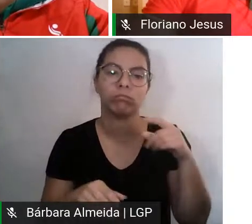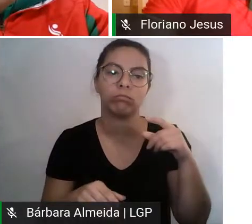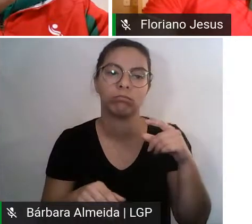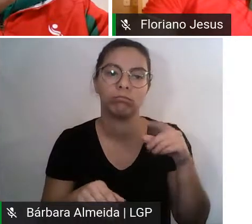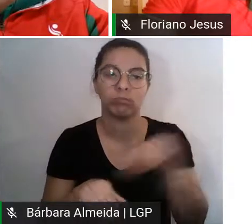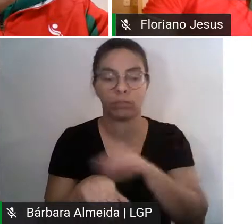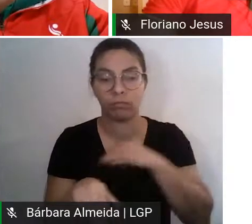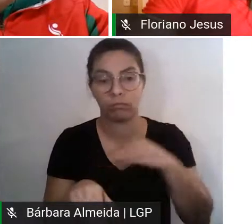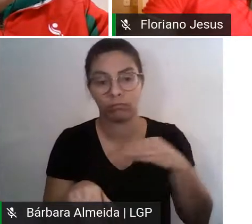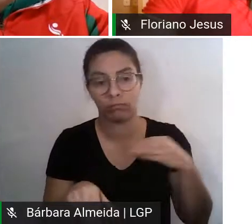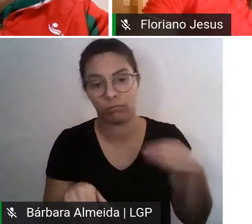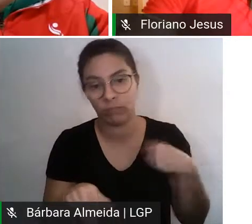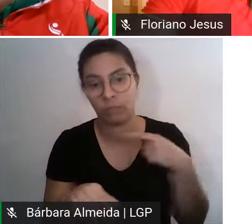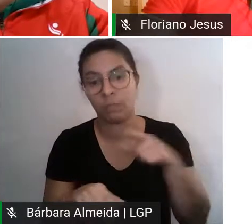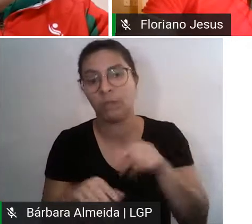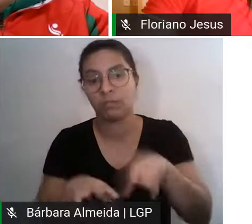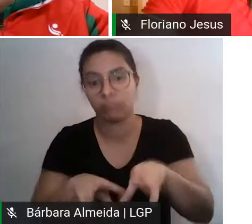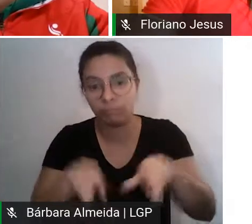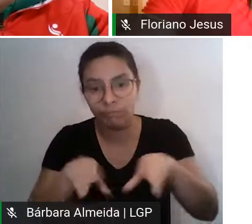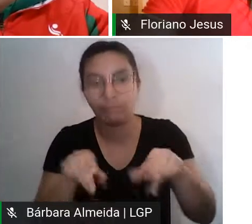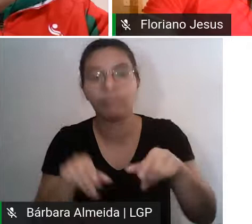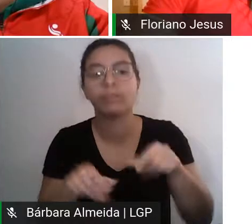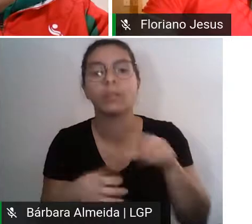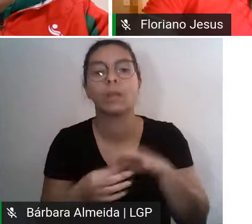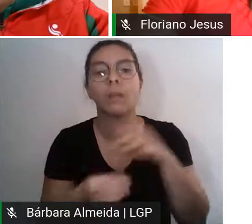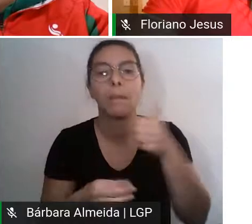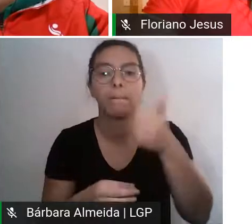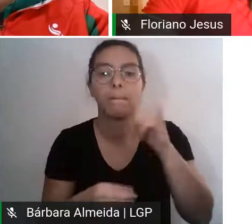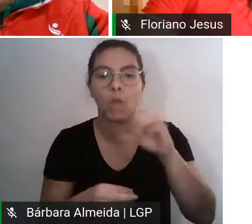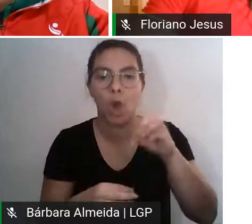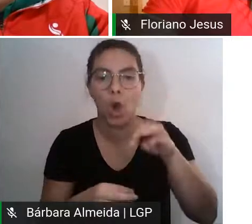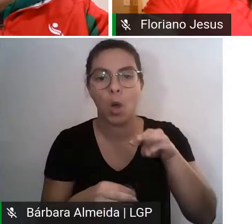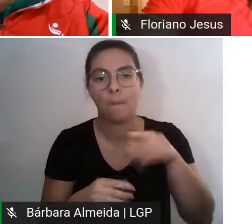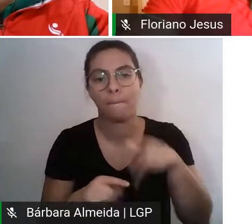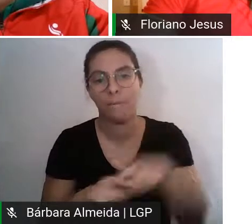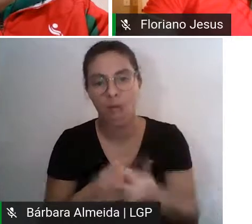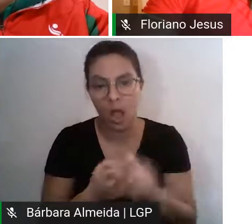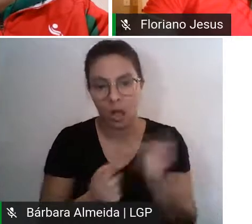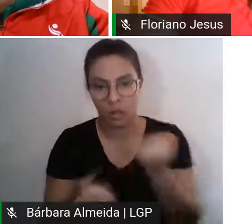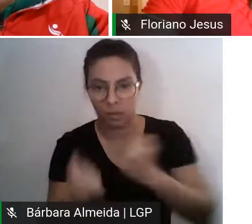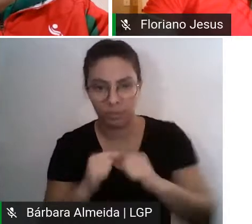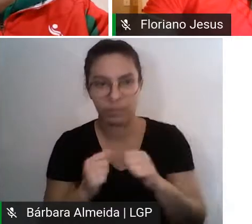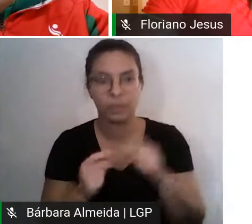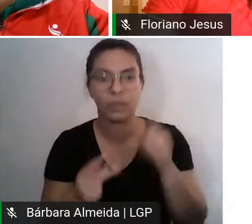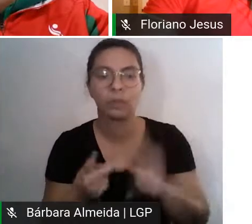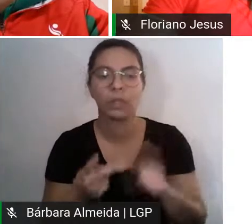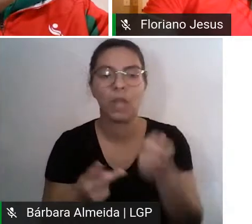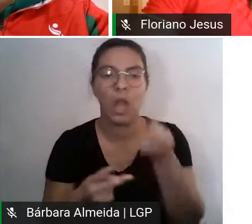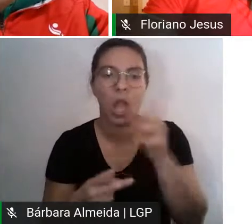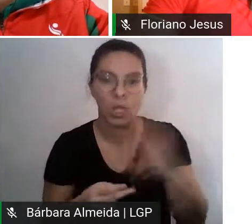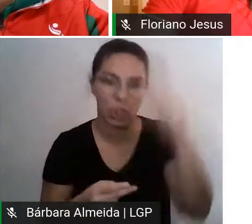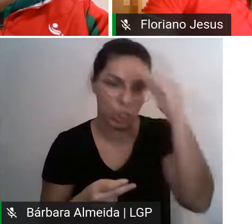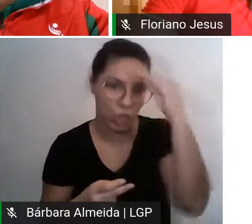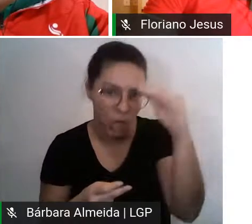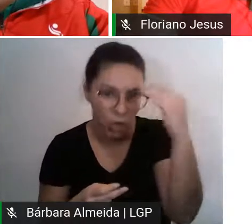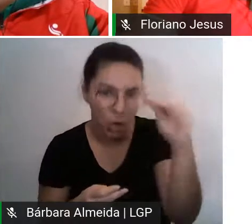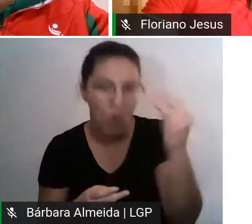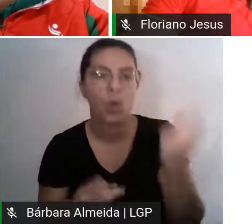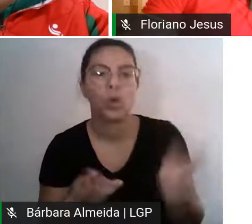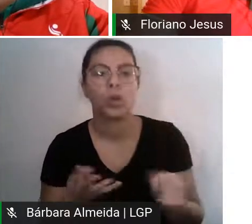temos da área da biomecânica, também nos aparecem alguns, temos ex-treinadores, não está